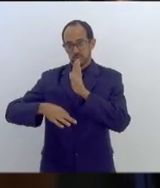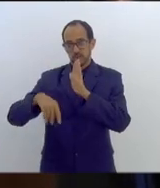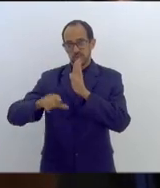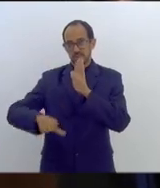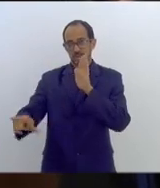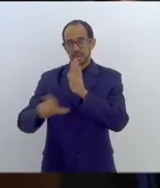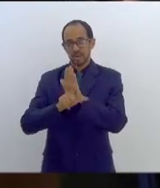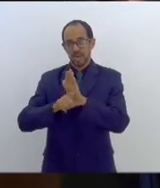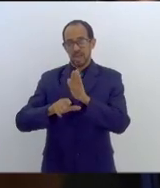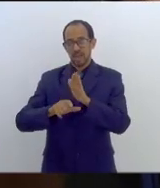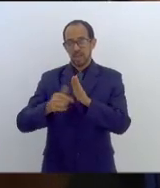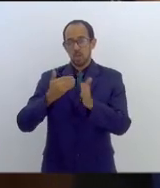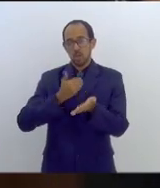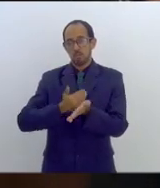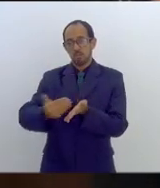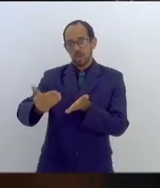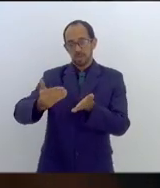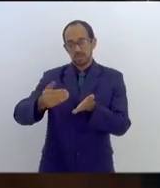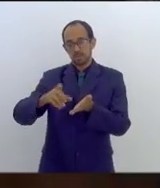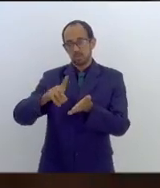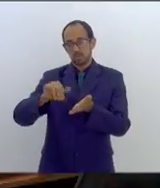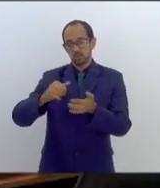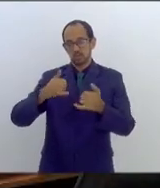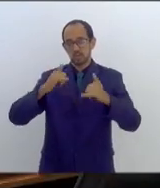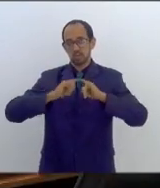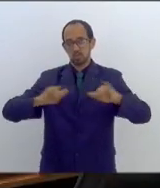em vigor na data de sua publicação.